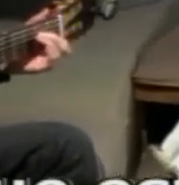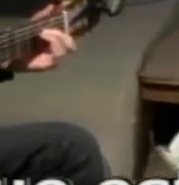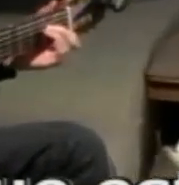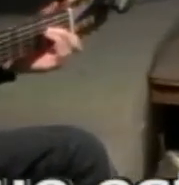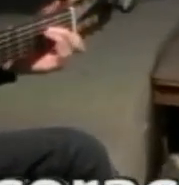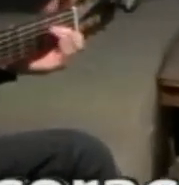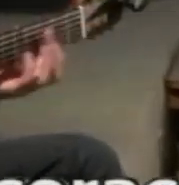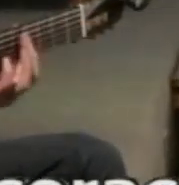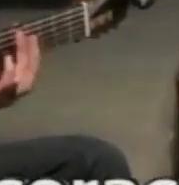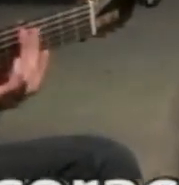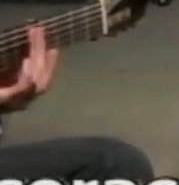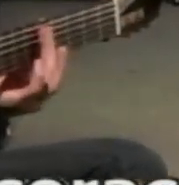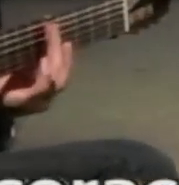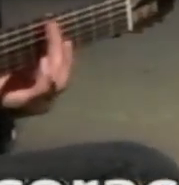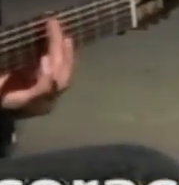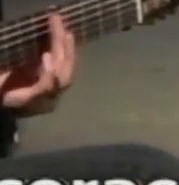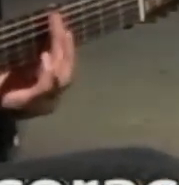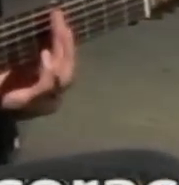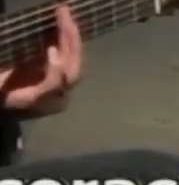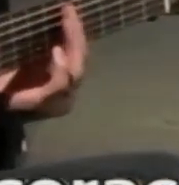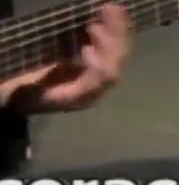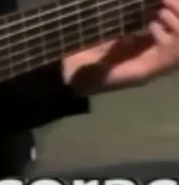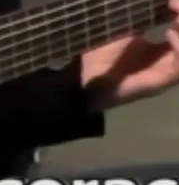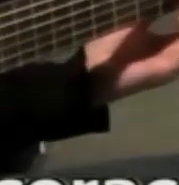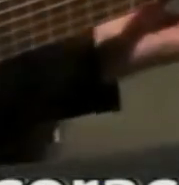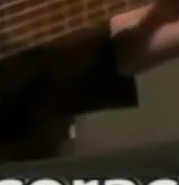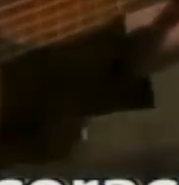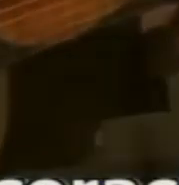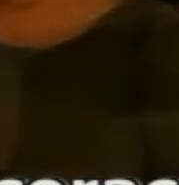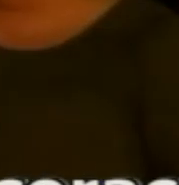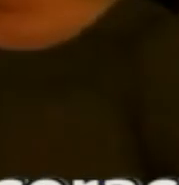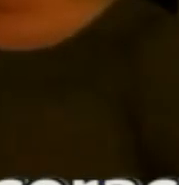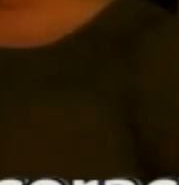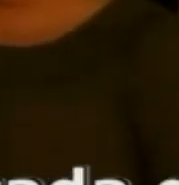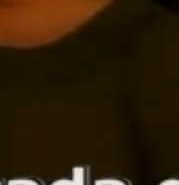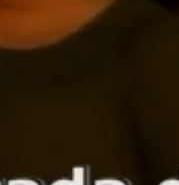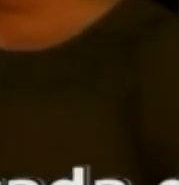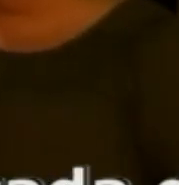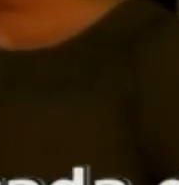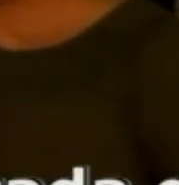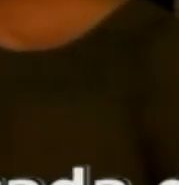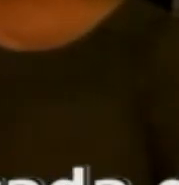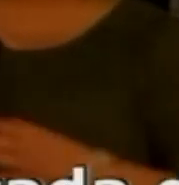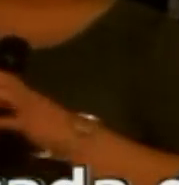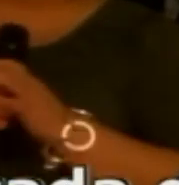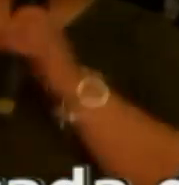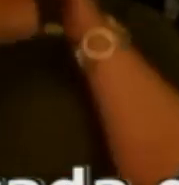Faz o que está em meu coração,